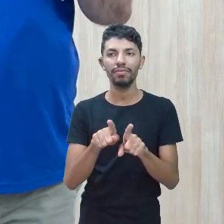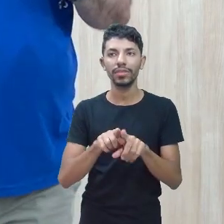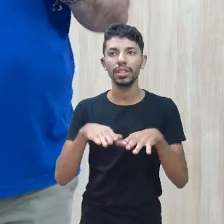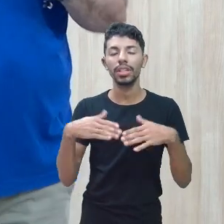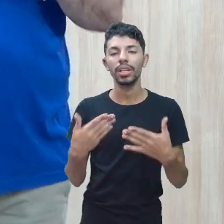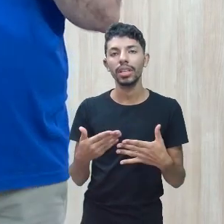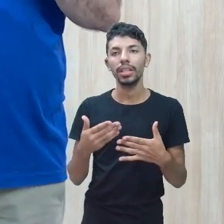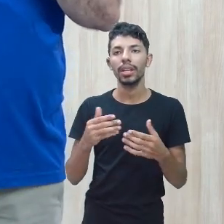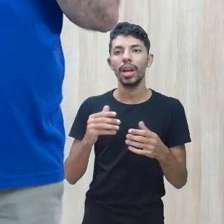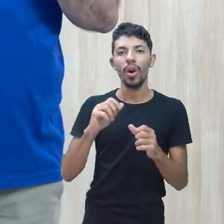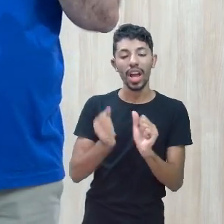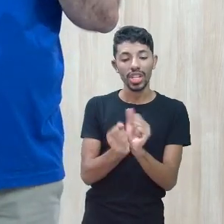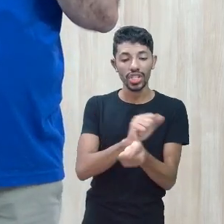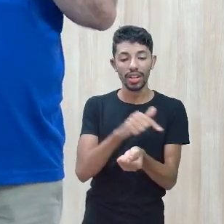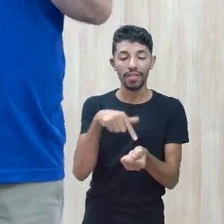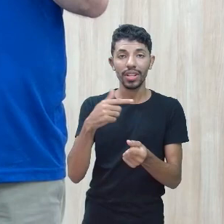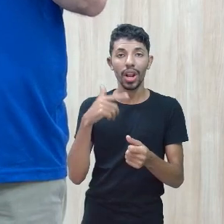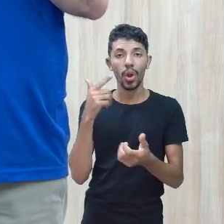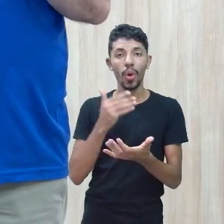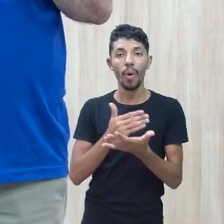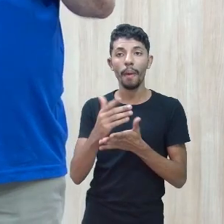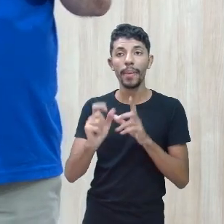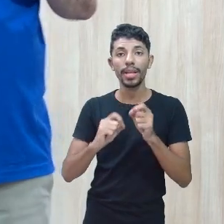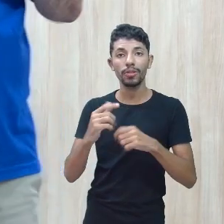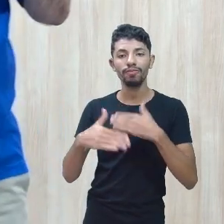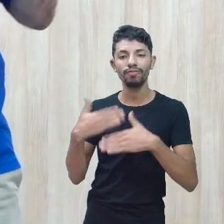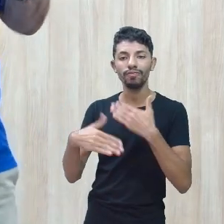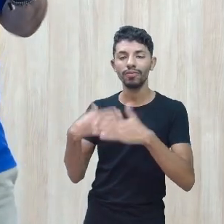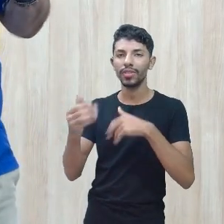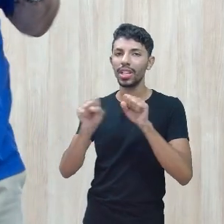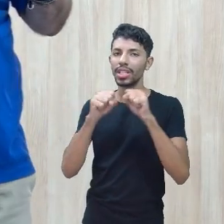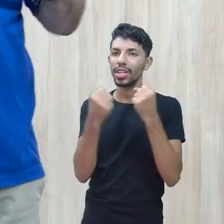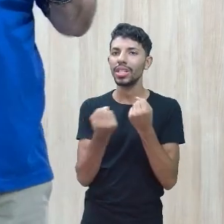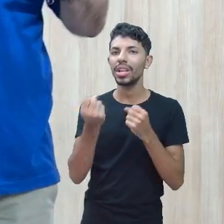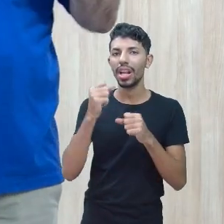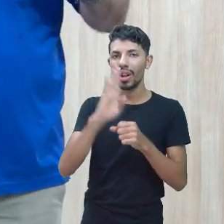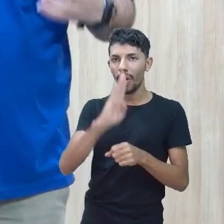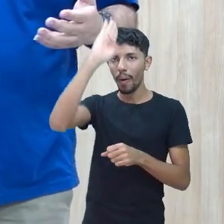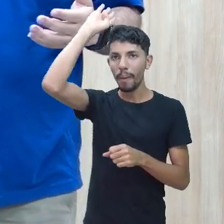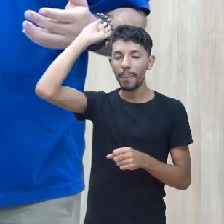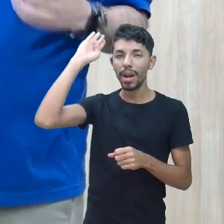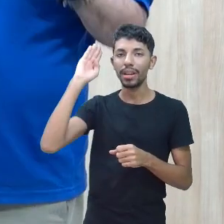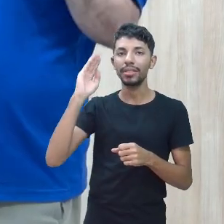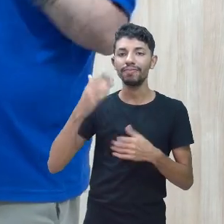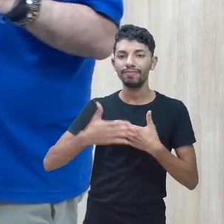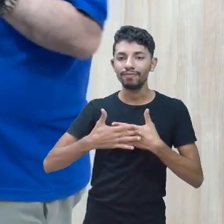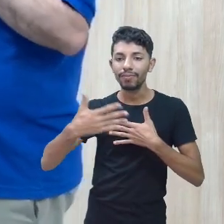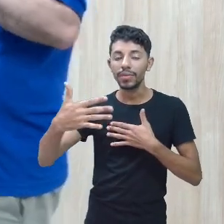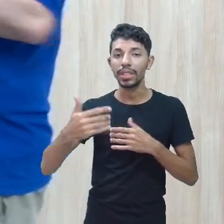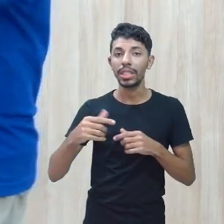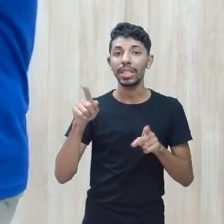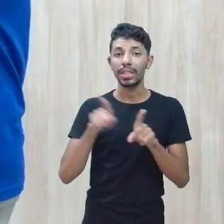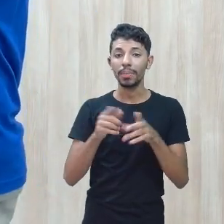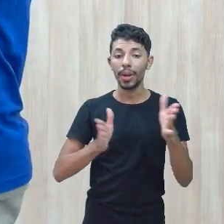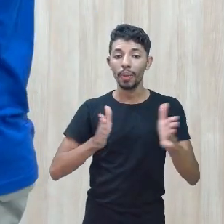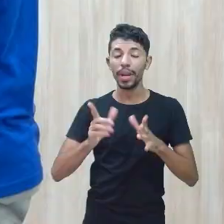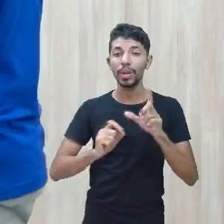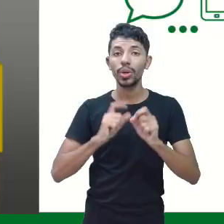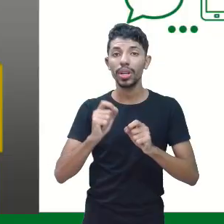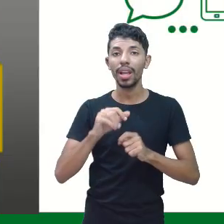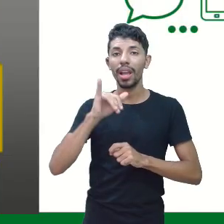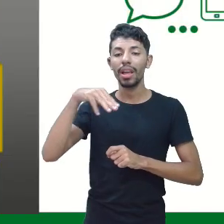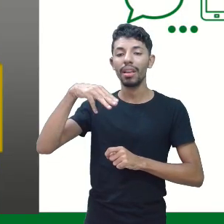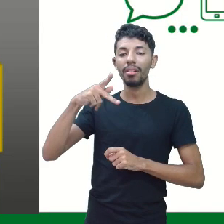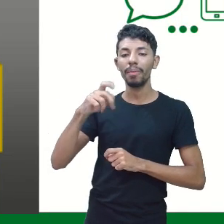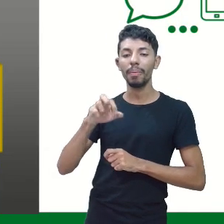sociedade romana mais na frente, principalmente no período que a gente chama de Império. Ok? Então essa era